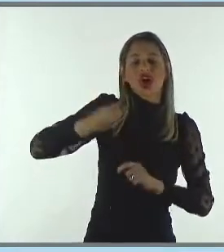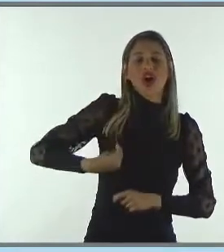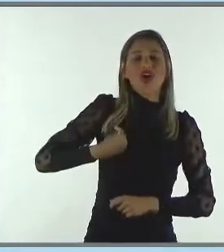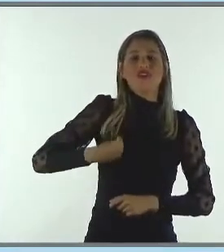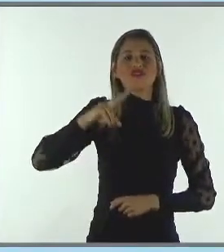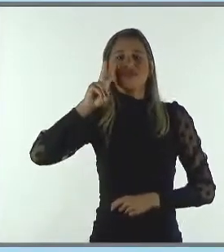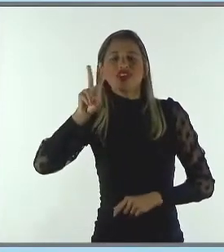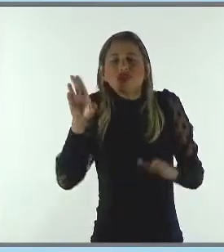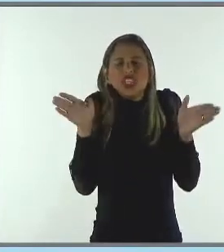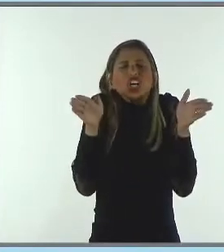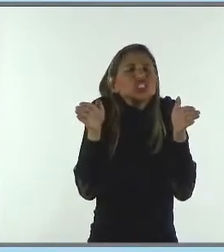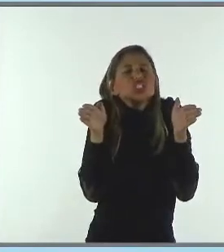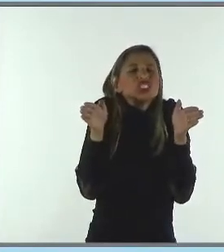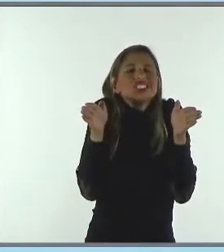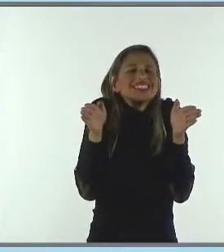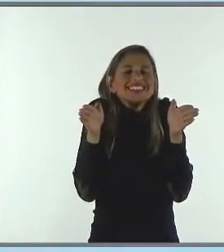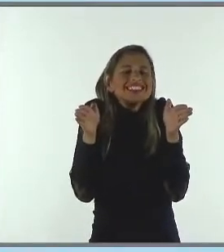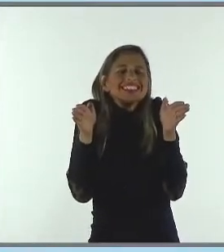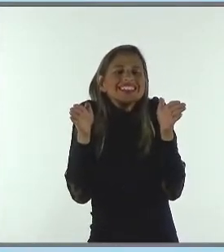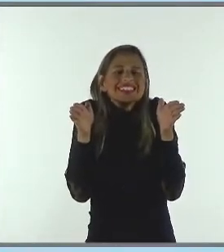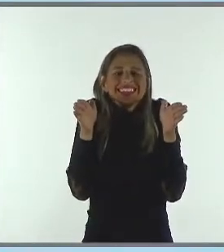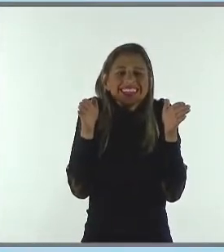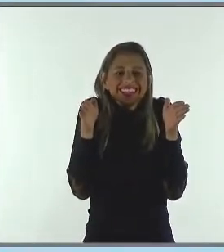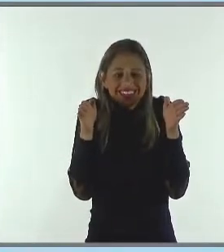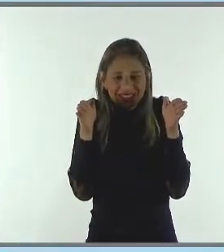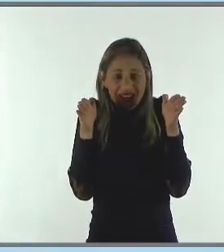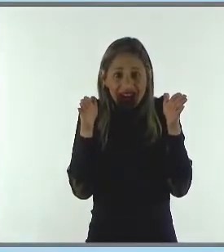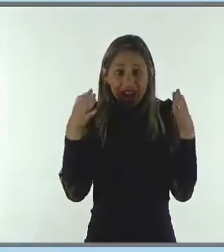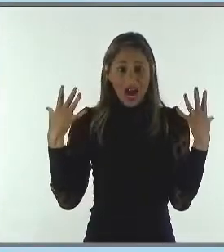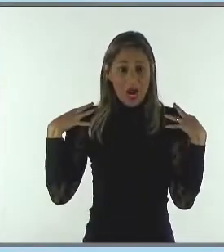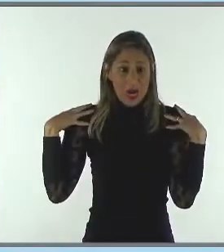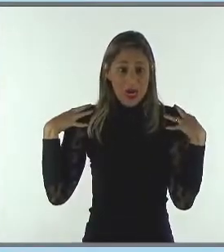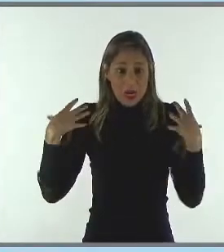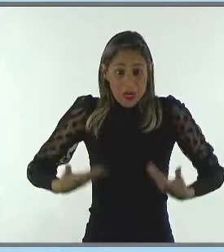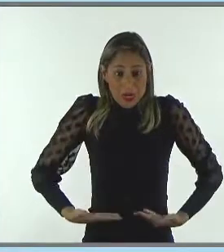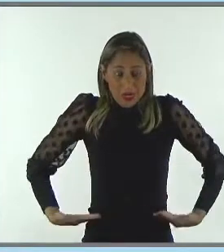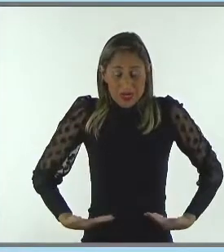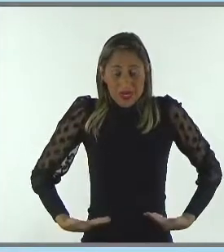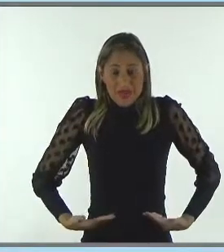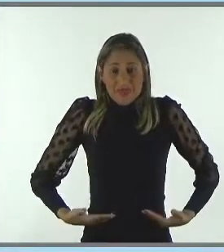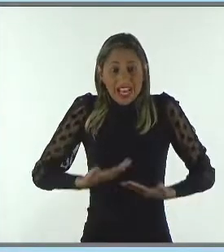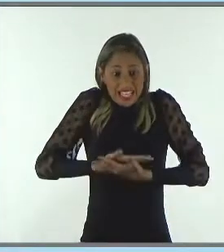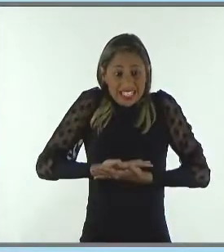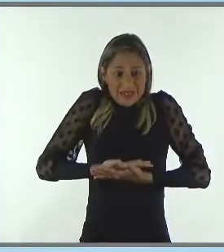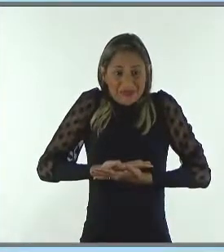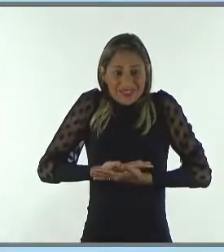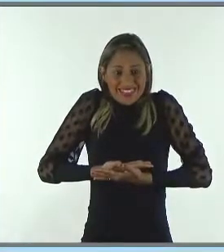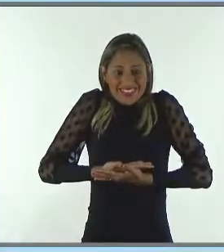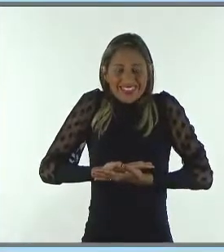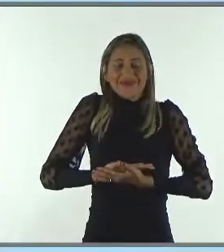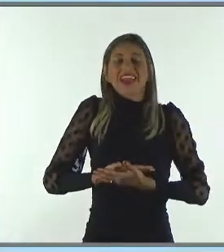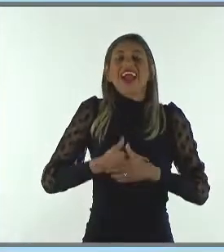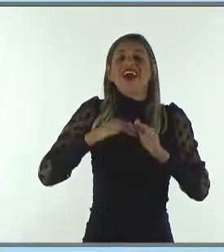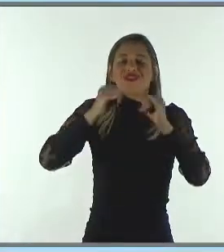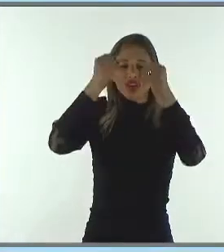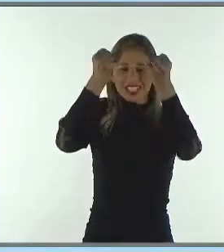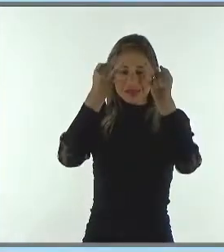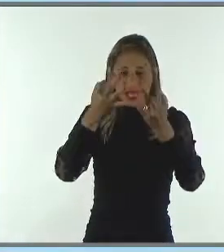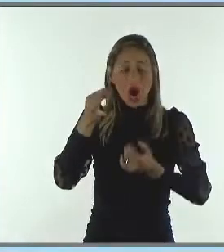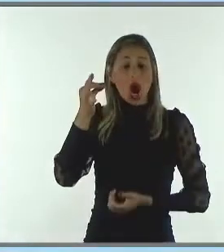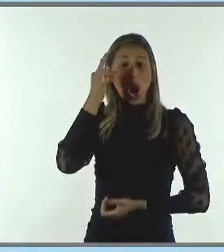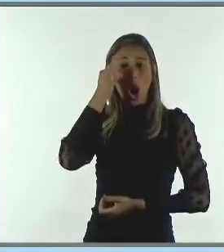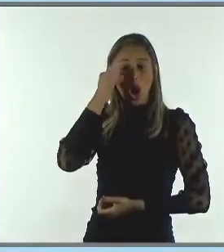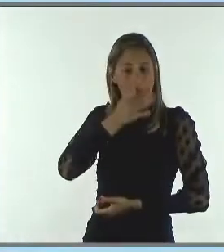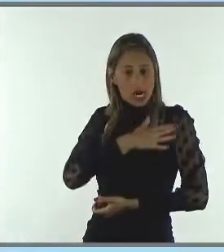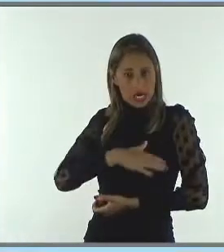um pedacinho, o rosto e os ombros, eu vou dizer para vocês que eu estou com uma blusa rosa